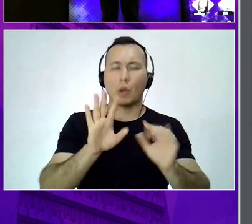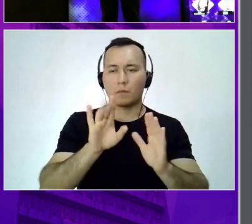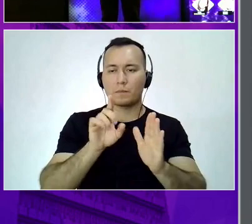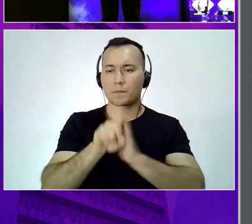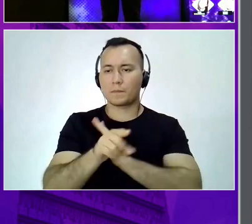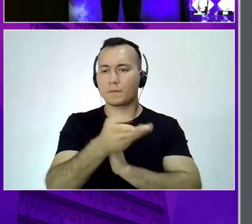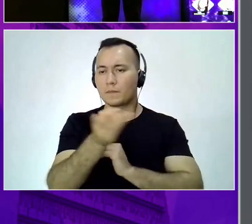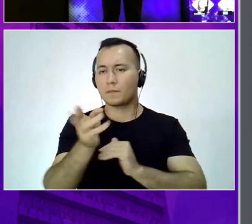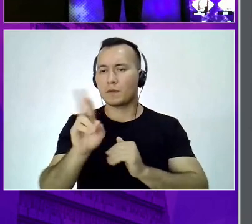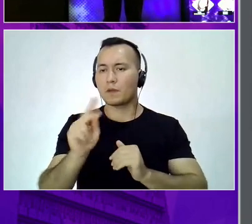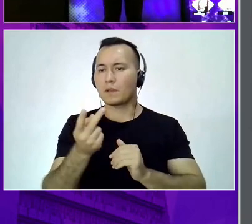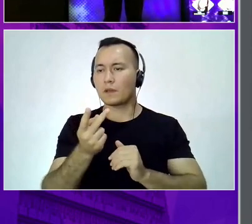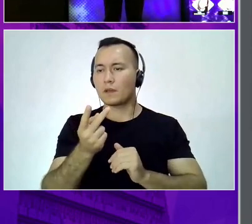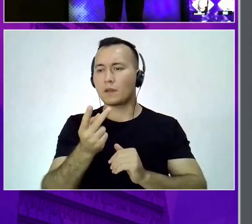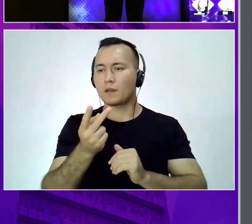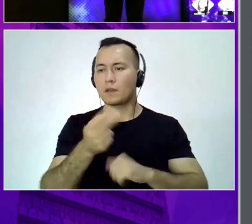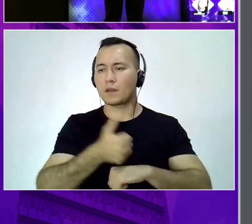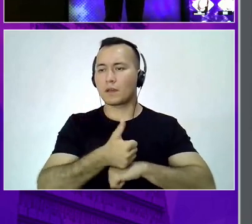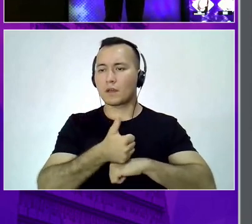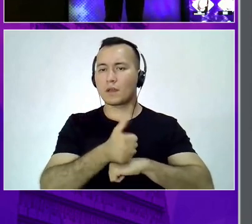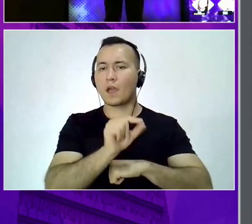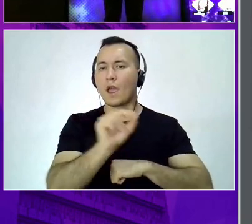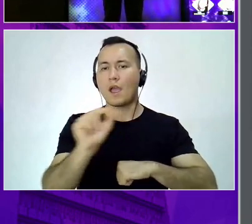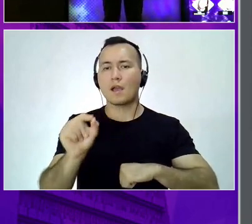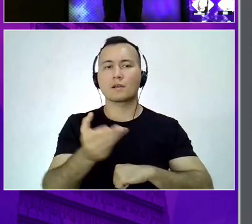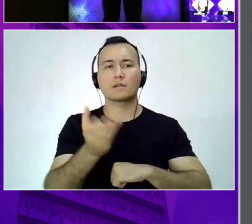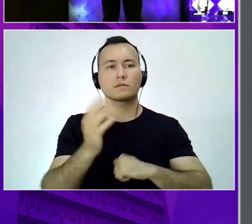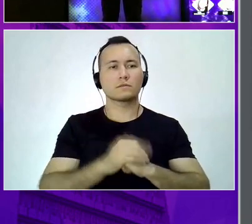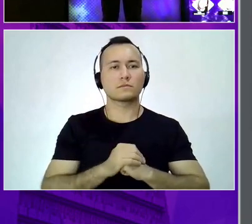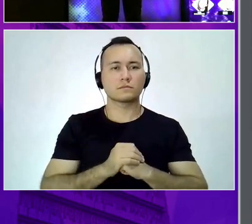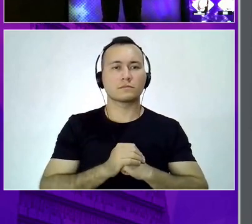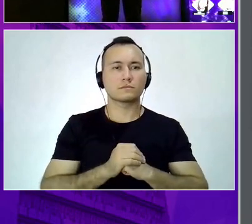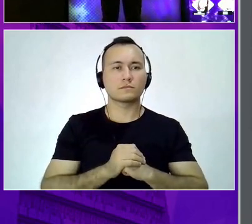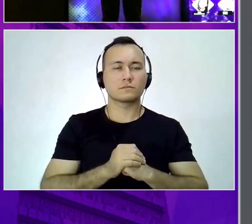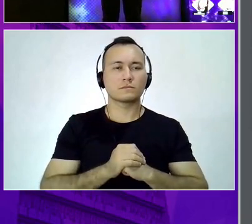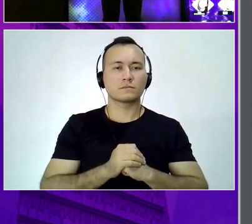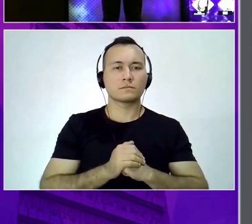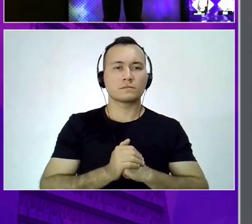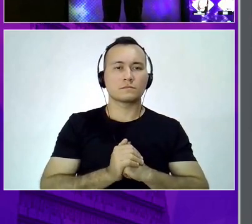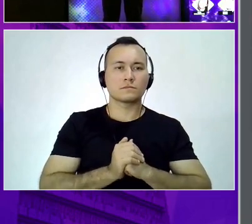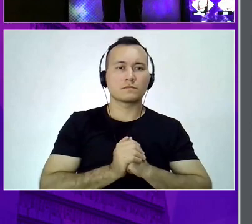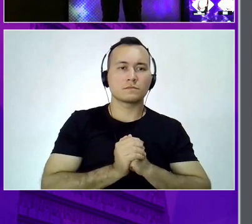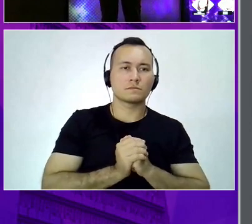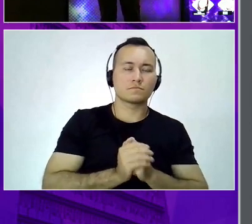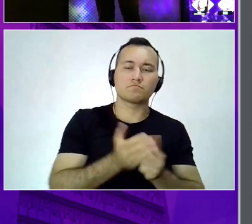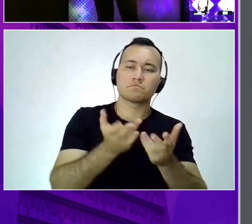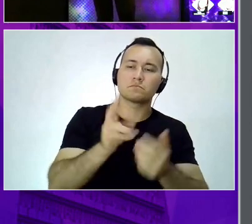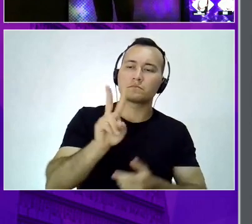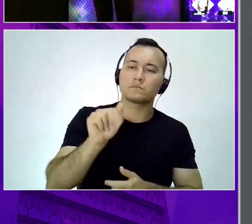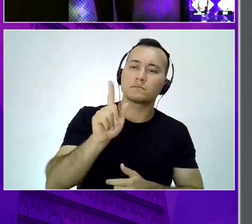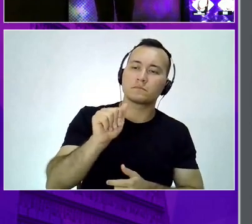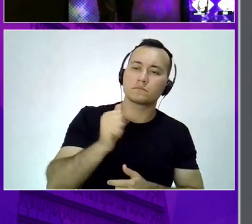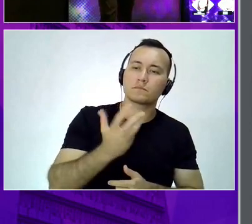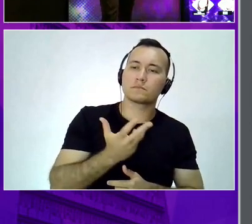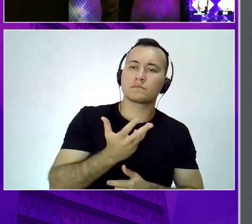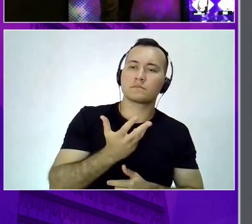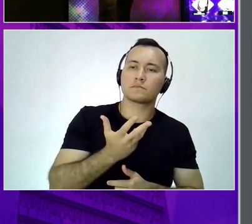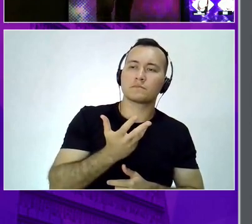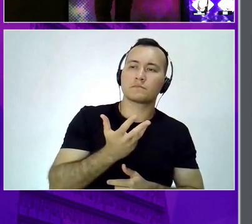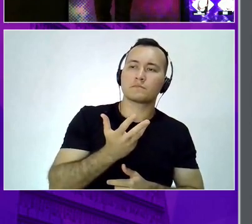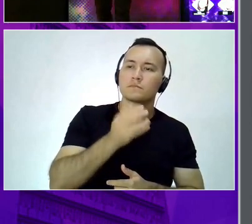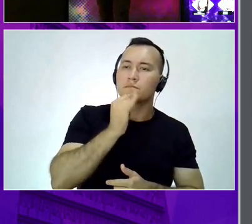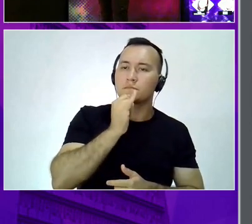saber. Quantos job descriptions ou requisição de uma vaga, de uma posição mal escrita